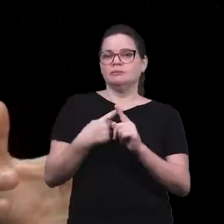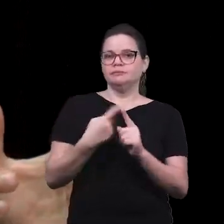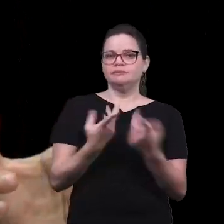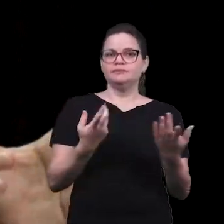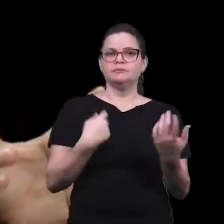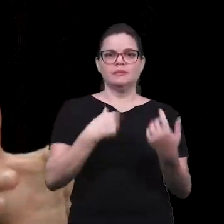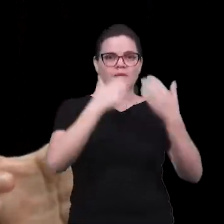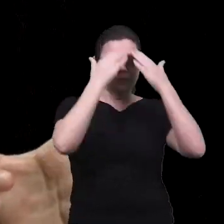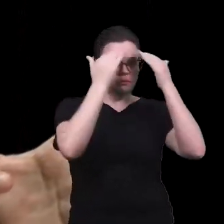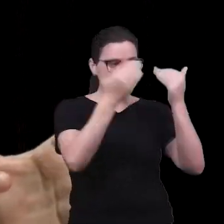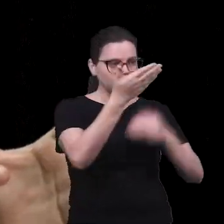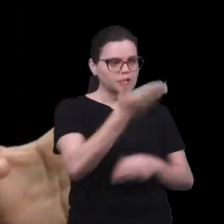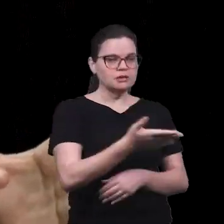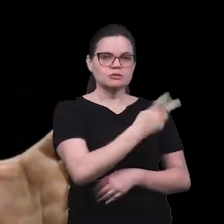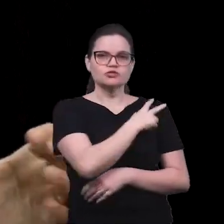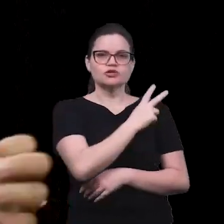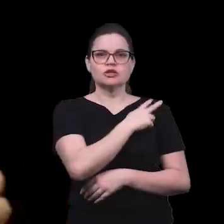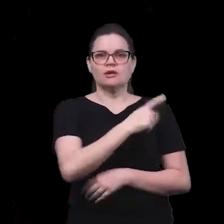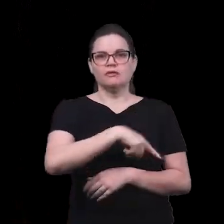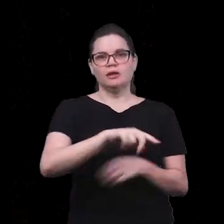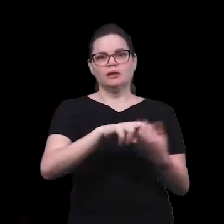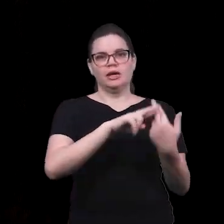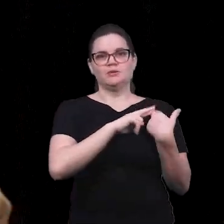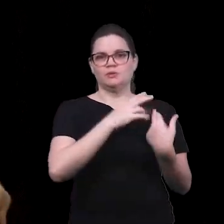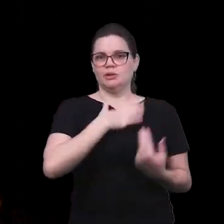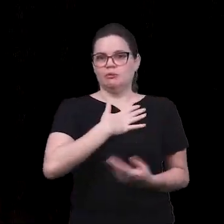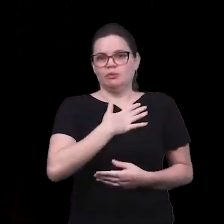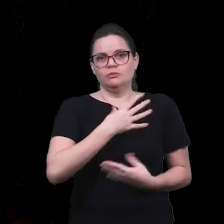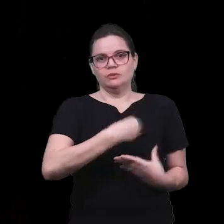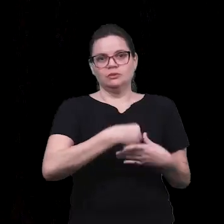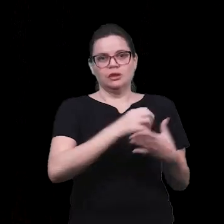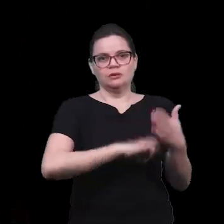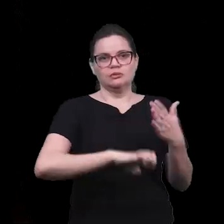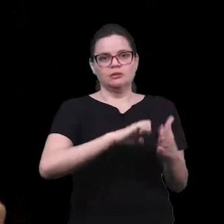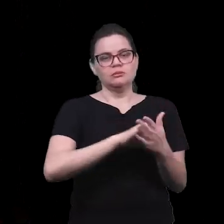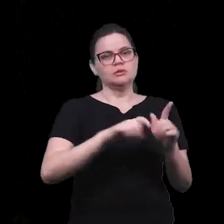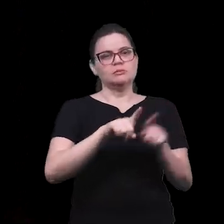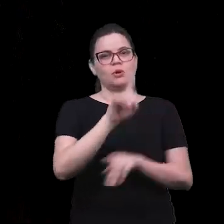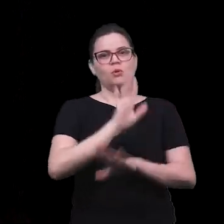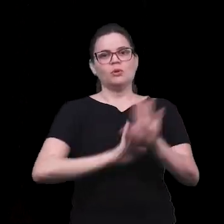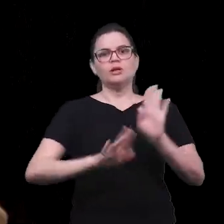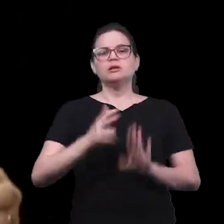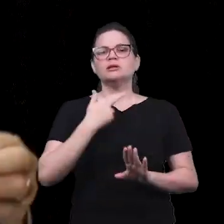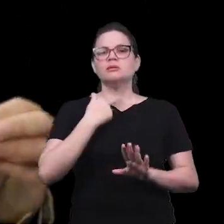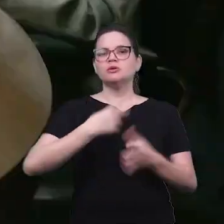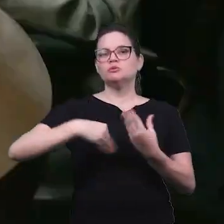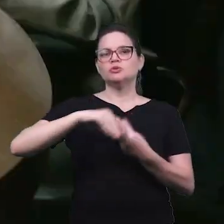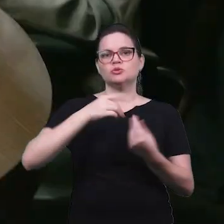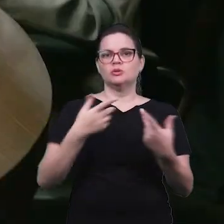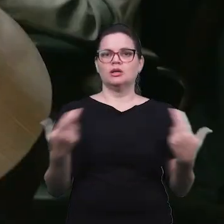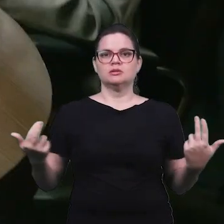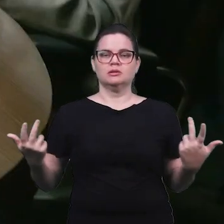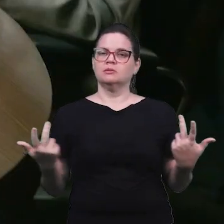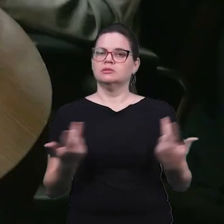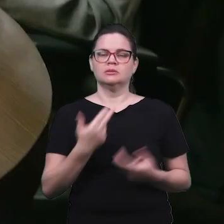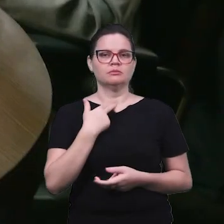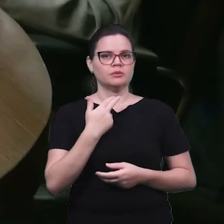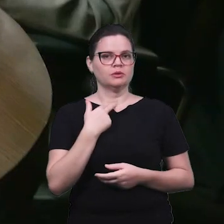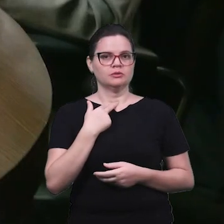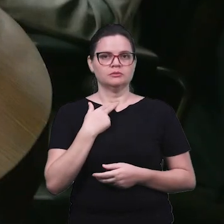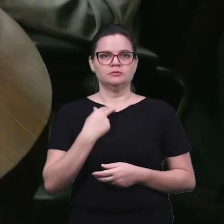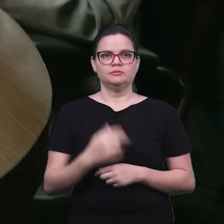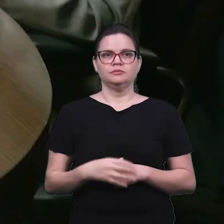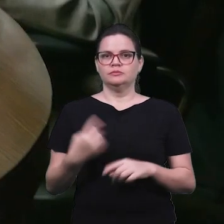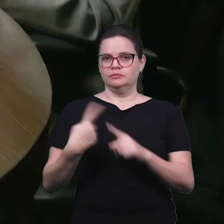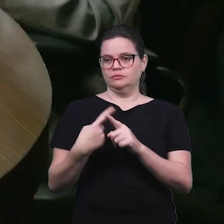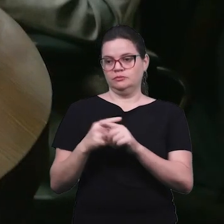gestor imediato, aquele que é o nosso responsável, e tendo esse cuidado para não misturar aquilo que é